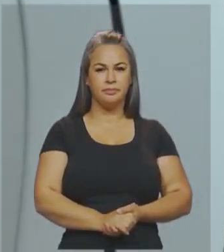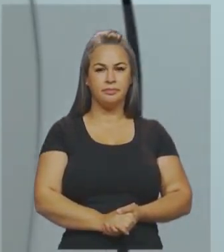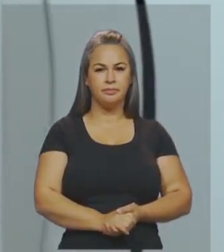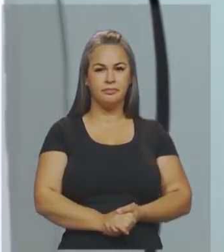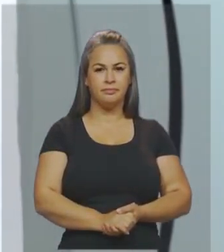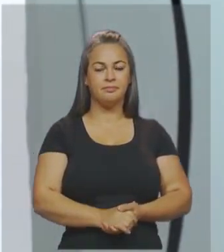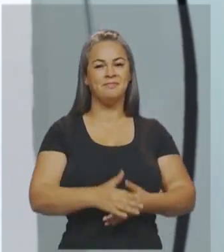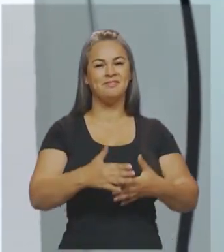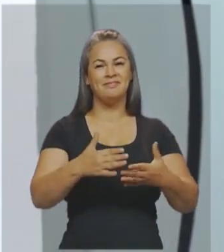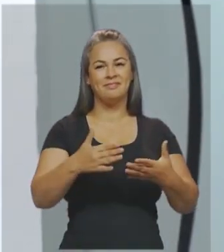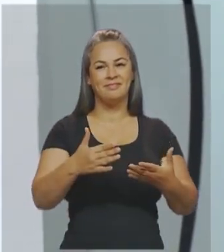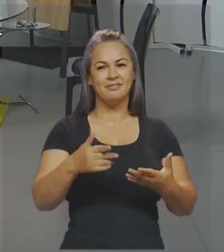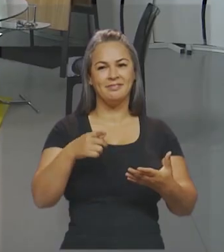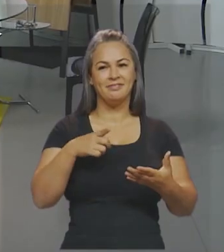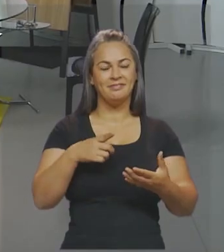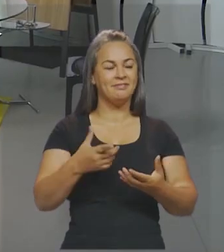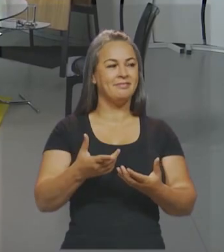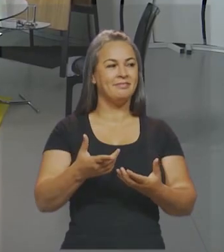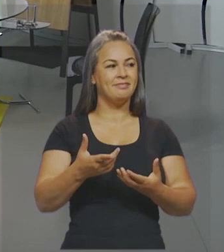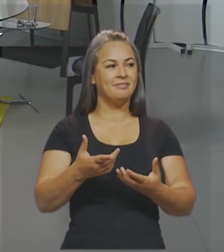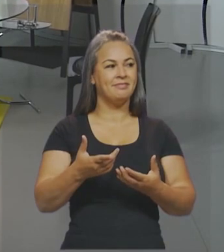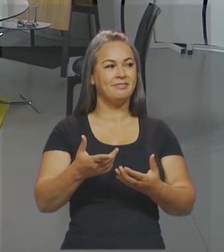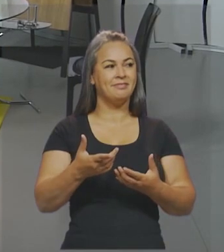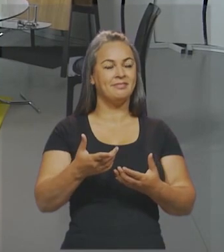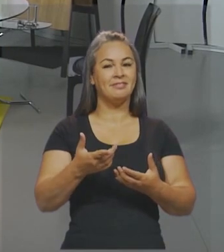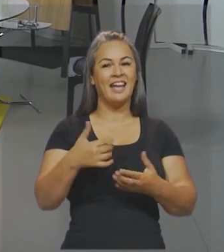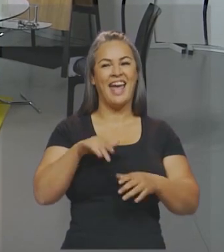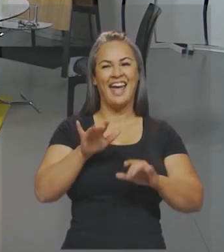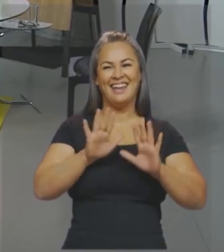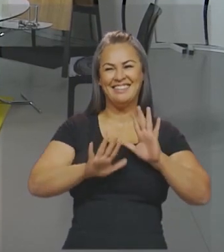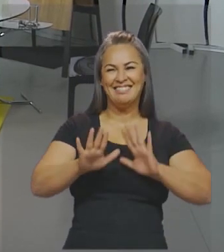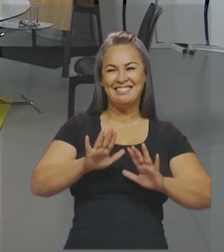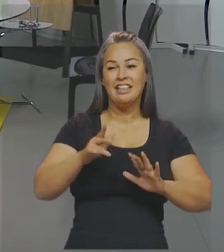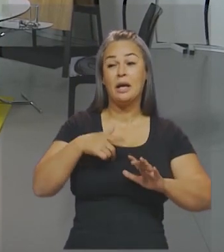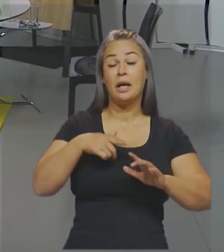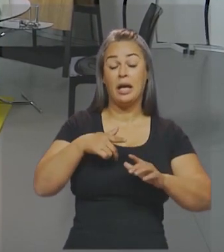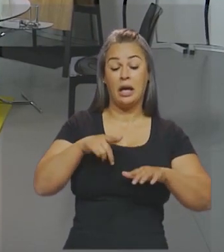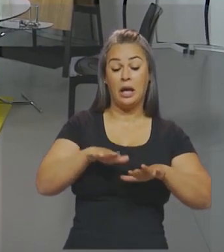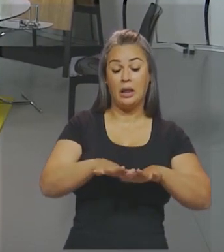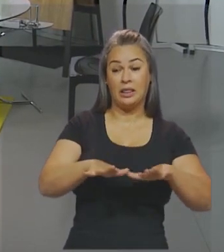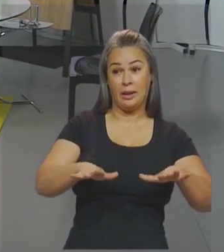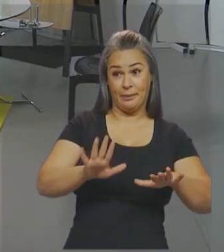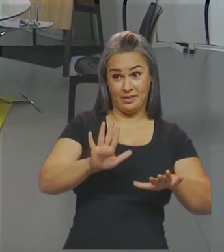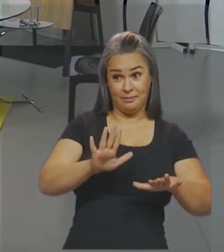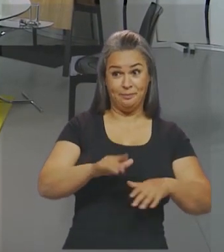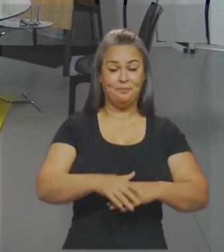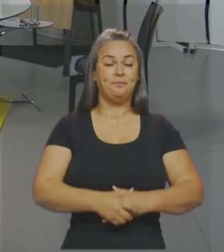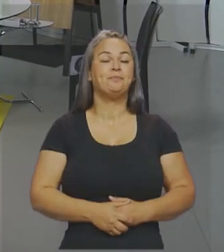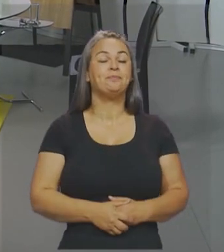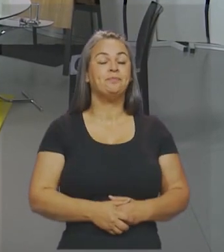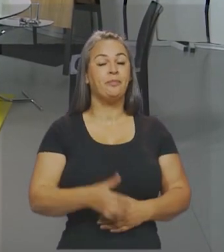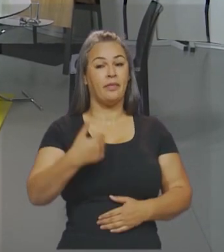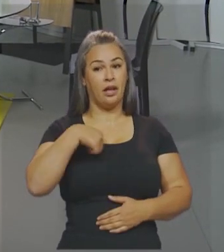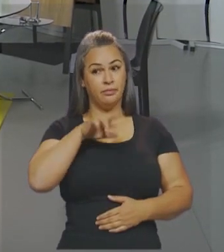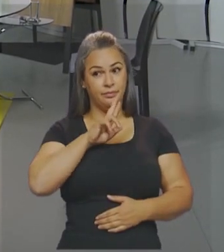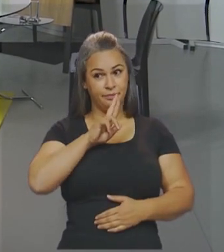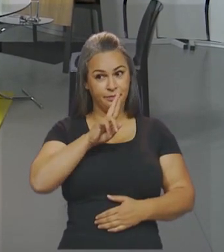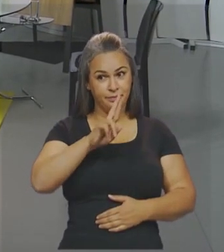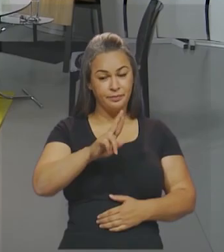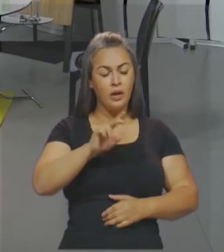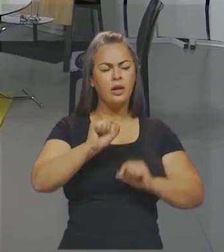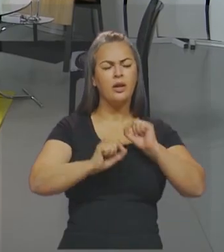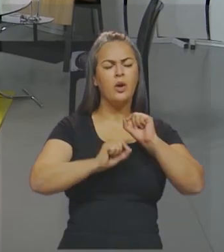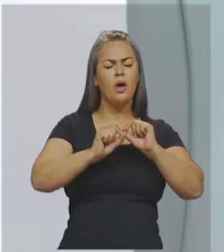Me deu vontade até de pegar o tapete aqui. Sou perigosa. A medida de um ângulo, né? O que